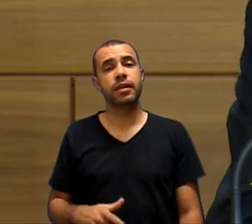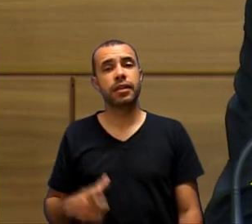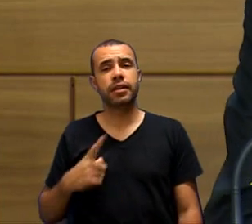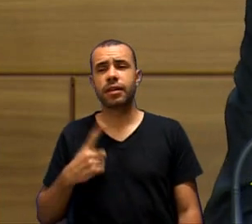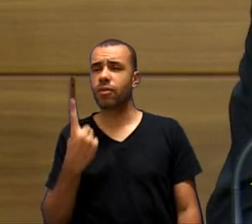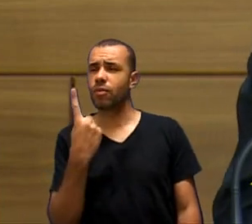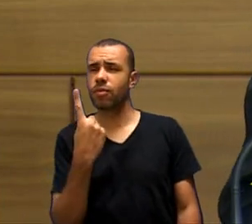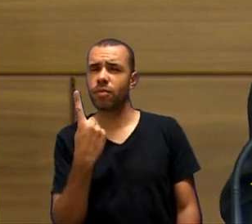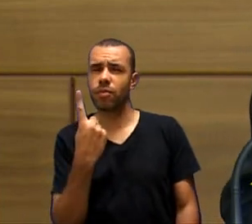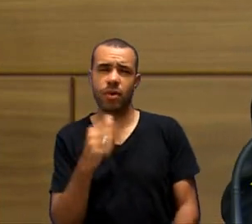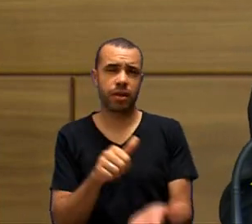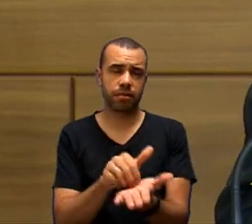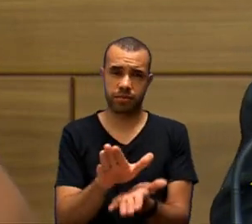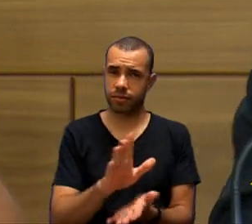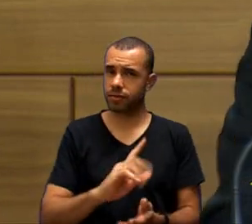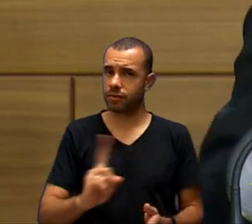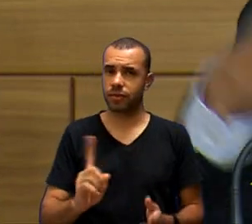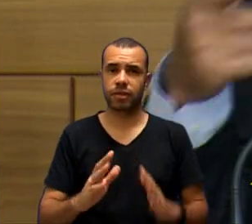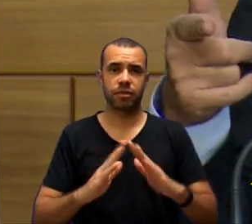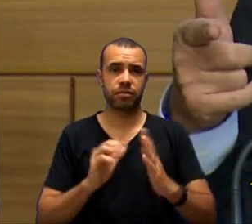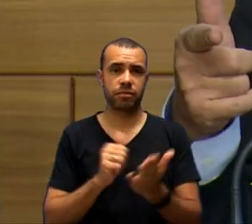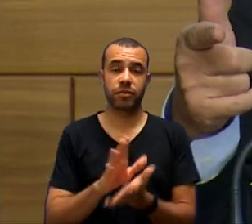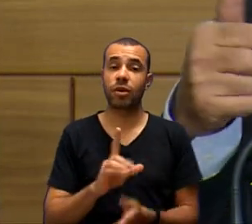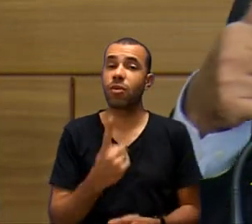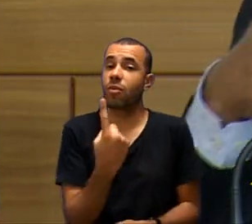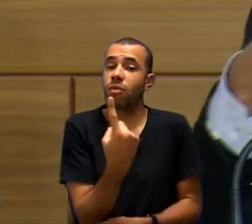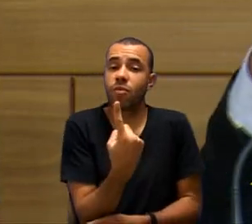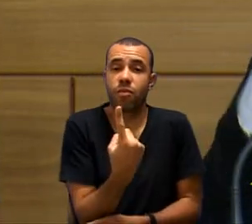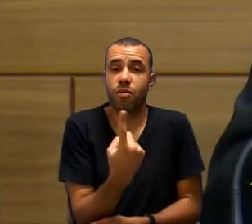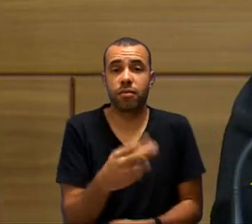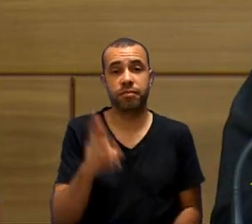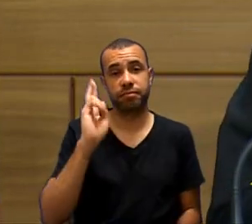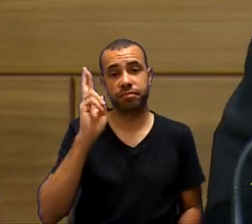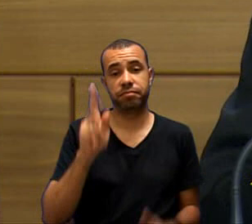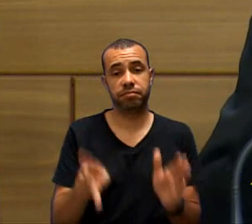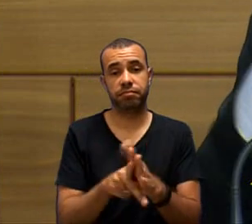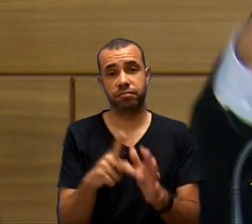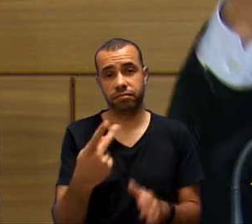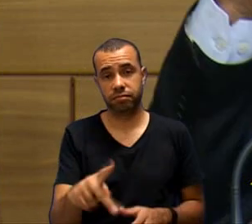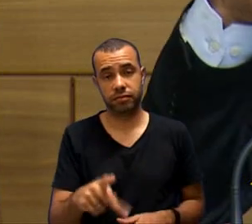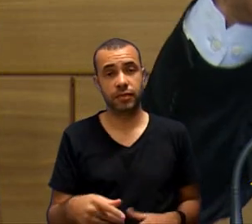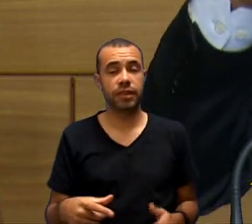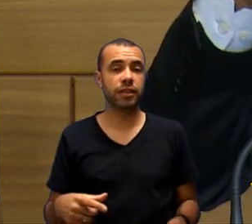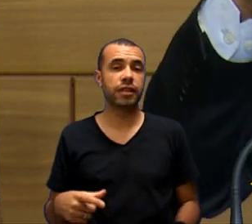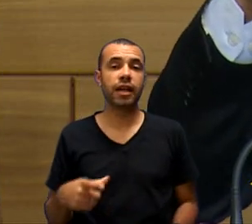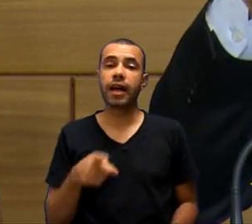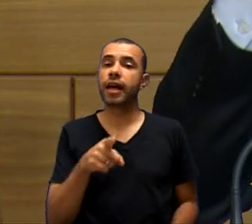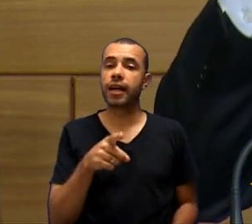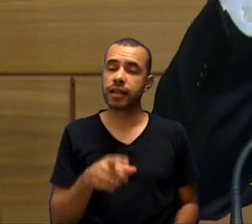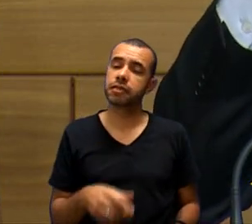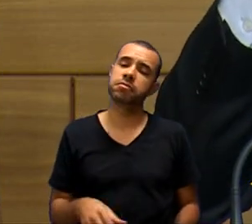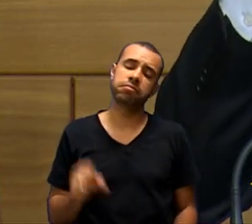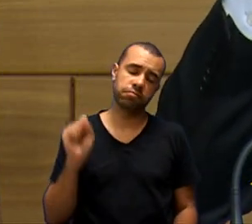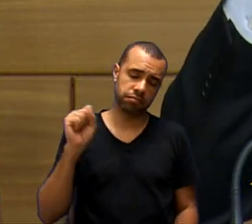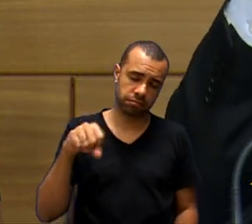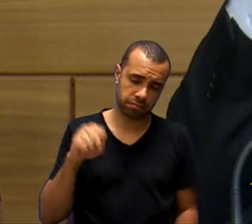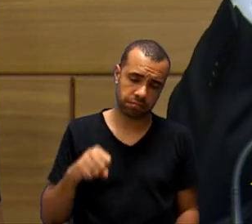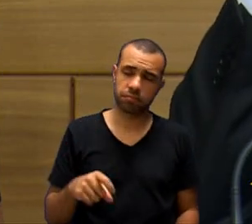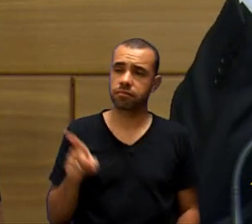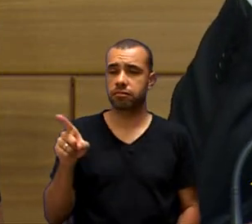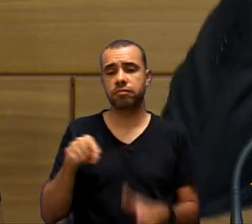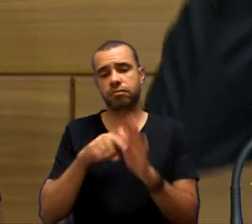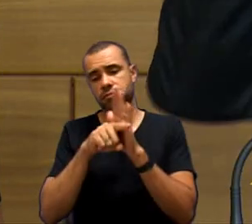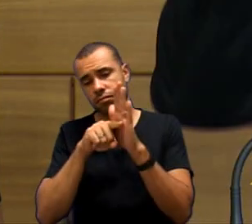desapropriação, porque é um único proprietário, e ele já concordou, inclusive, com o valor da